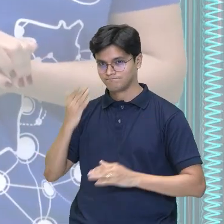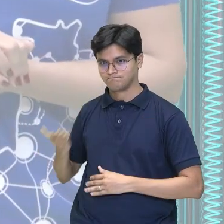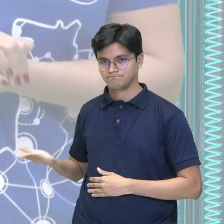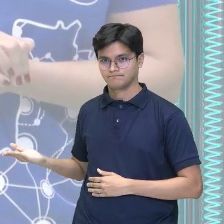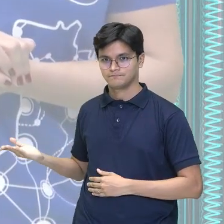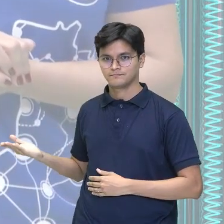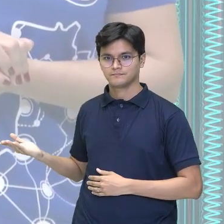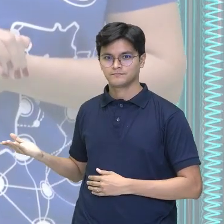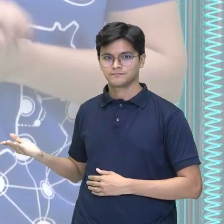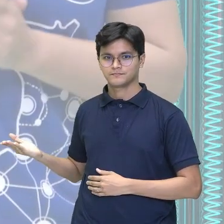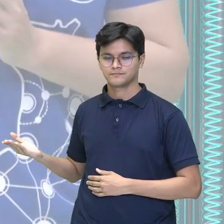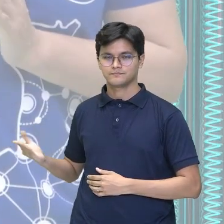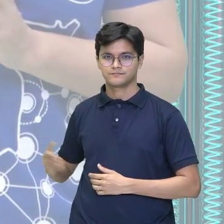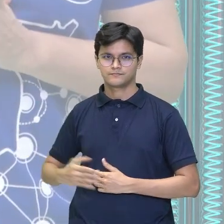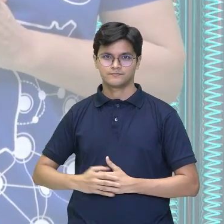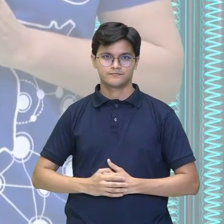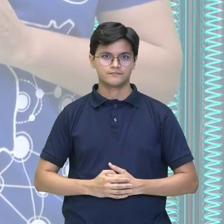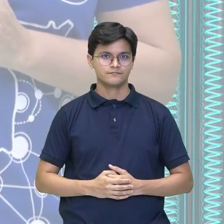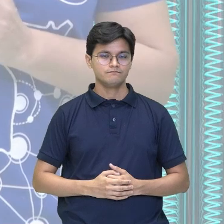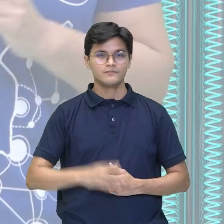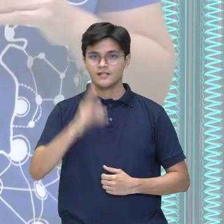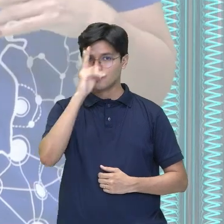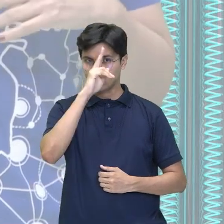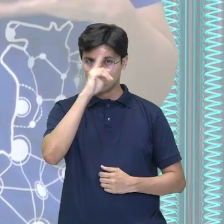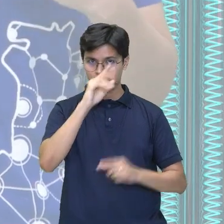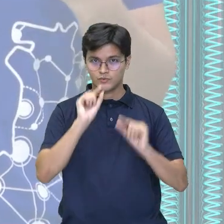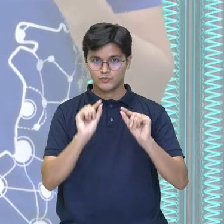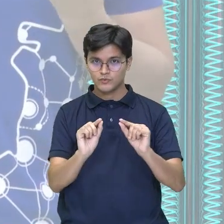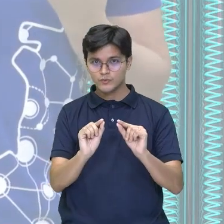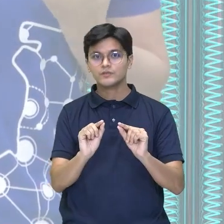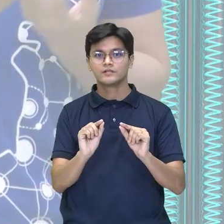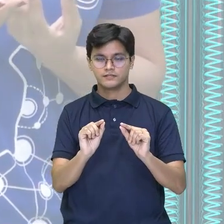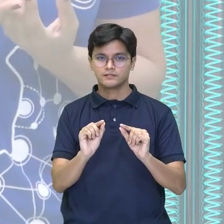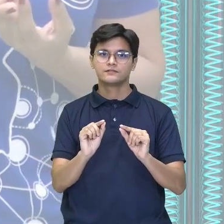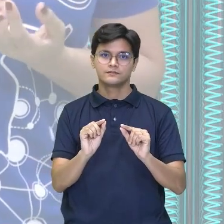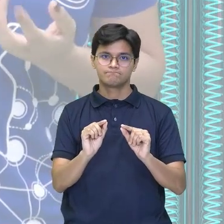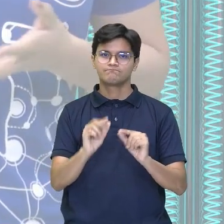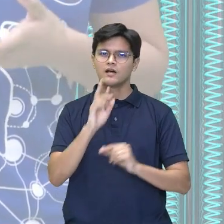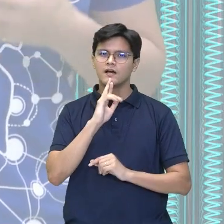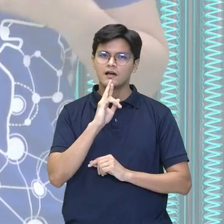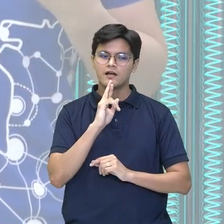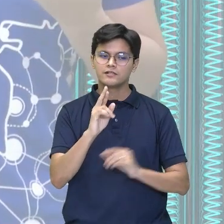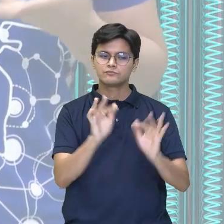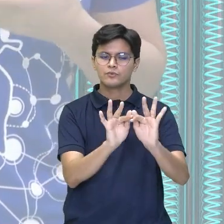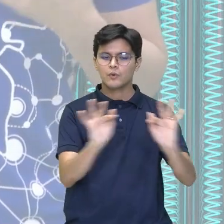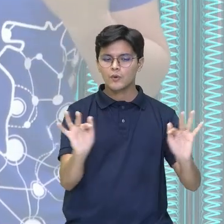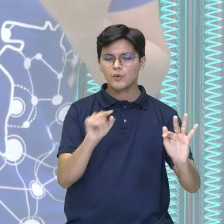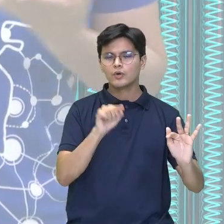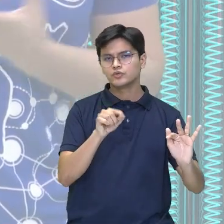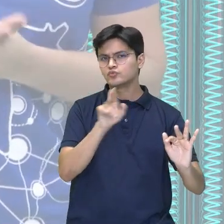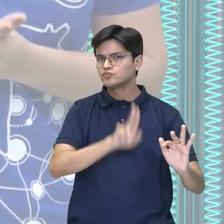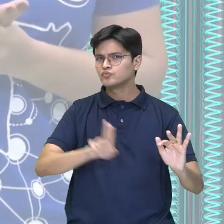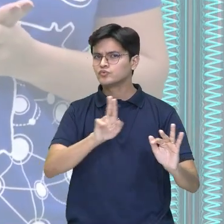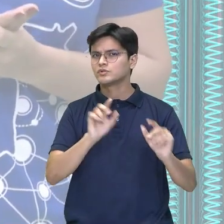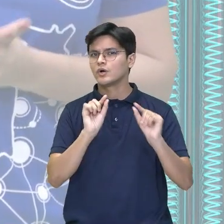went to Japan. Lembrando que na resposta eu já vou usar a forma